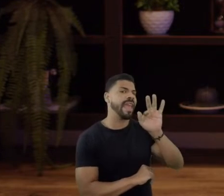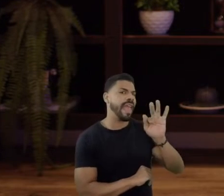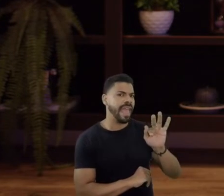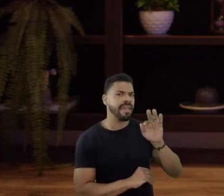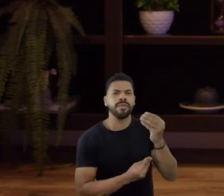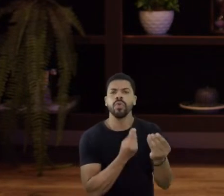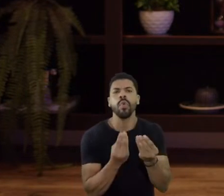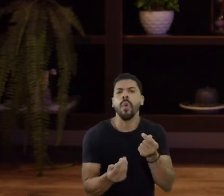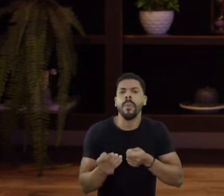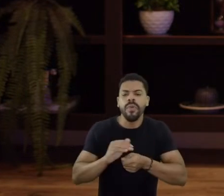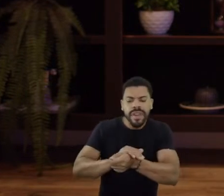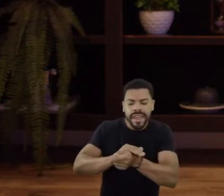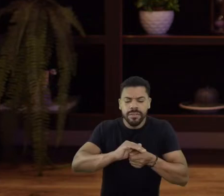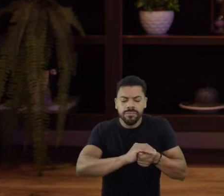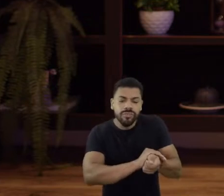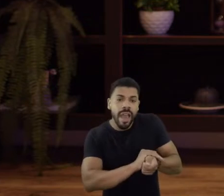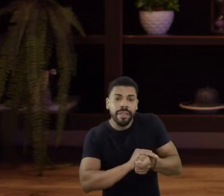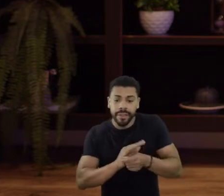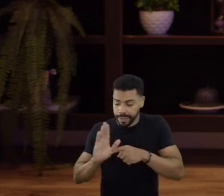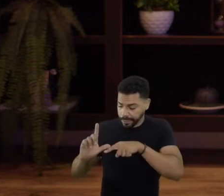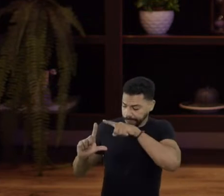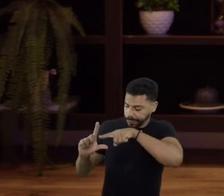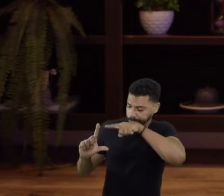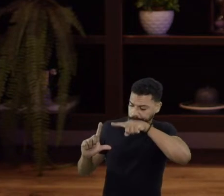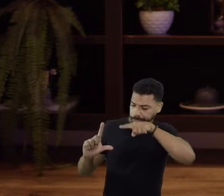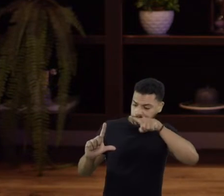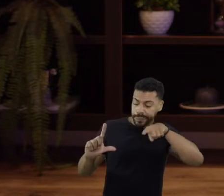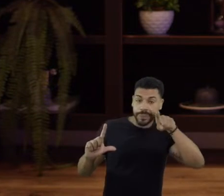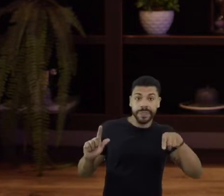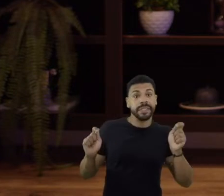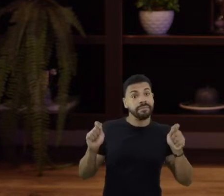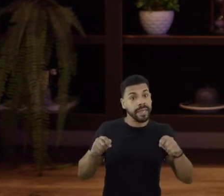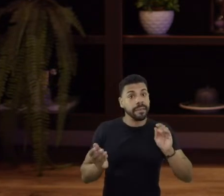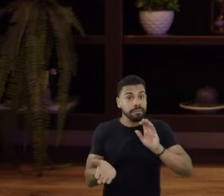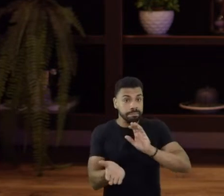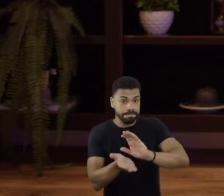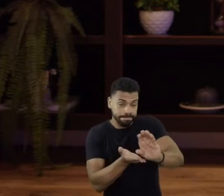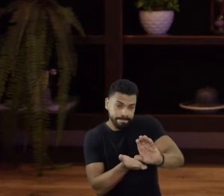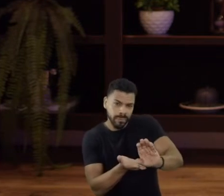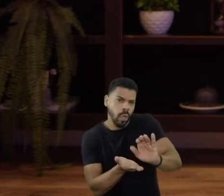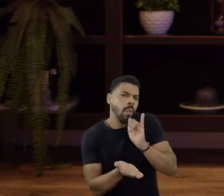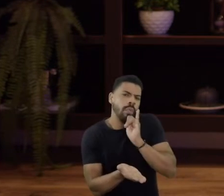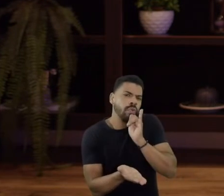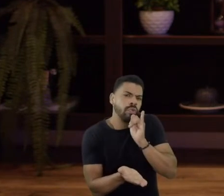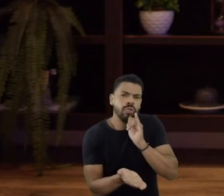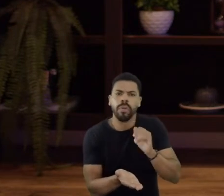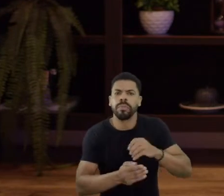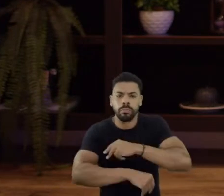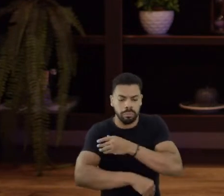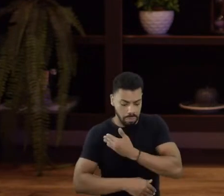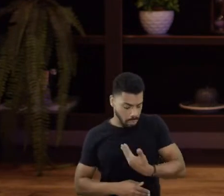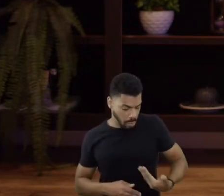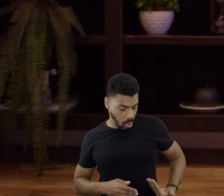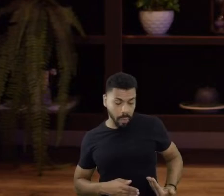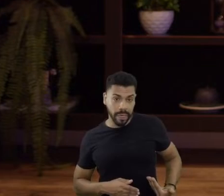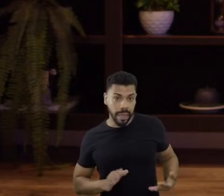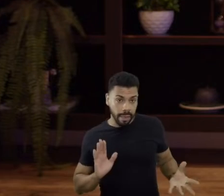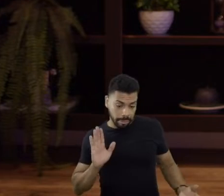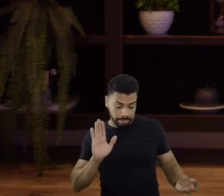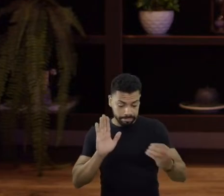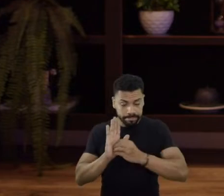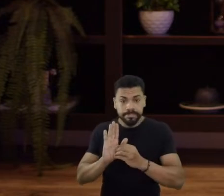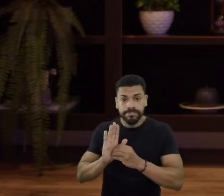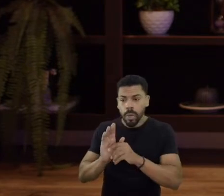seguinte como eles são negociados em bolsa Normalmente eles têm o lançamento deles que é tipo uma oferta pública né então ele